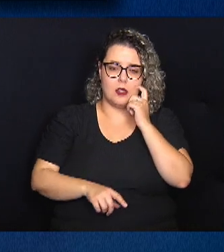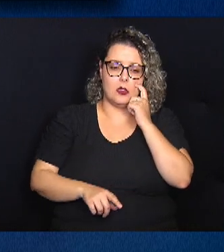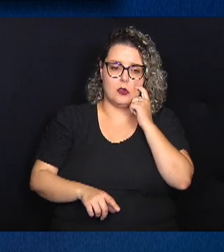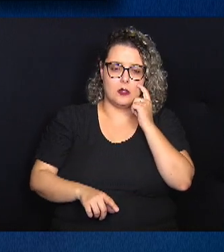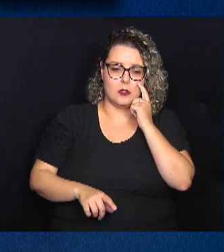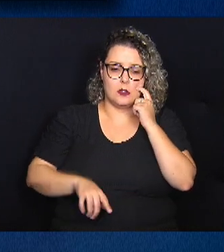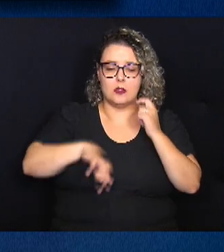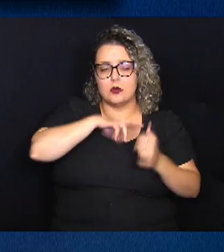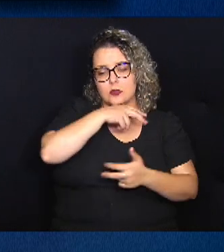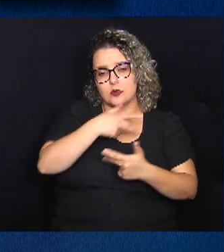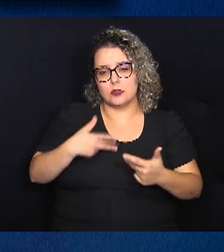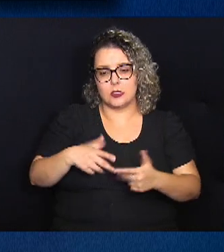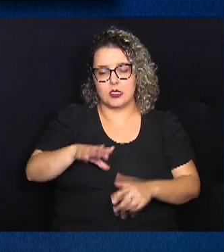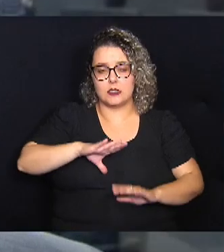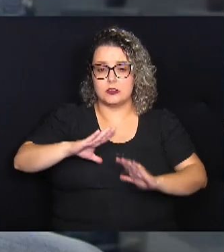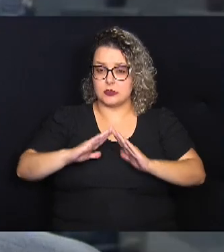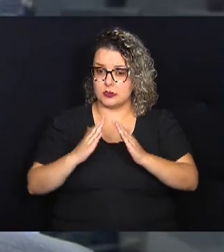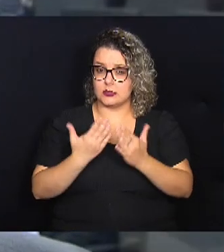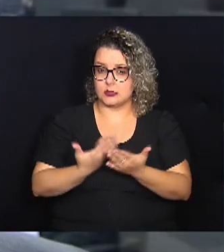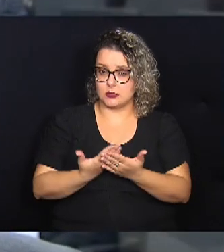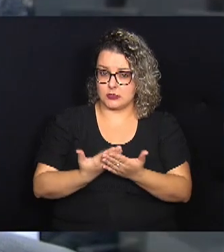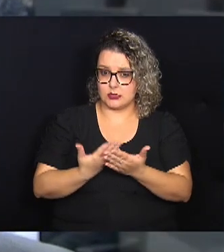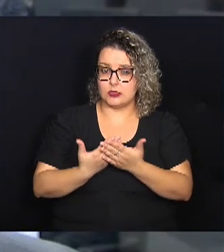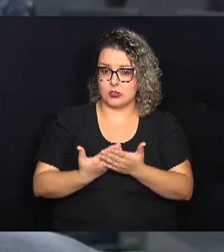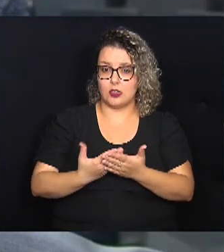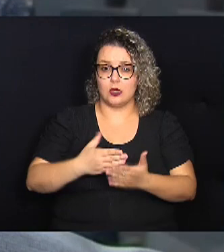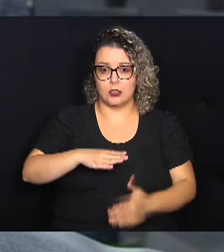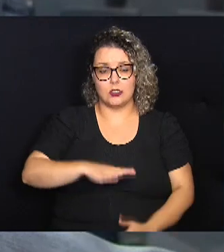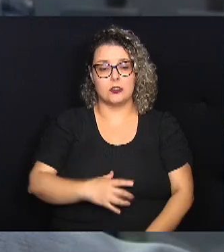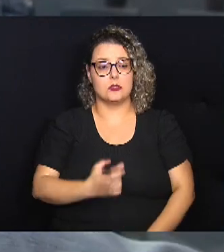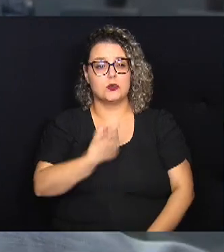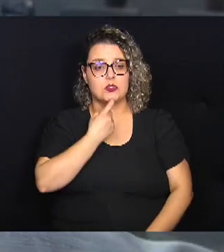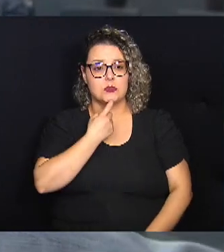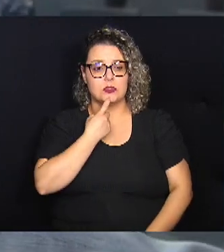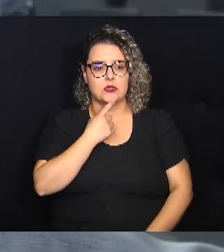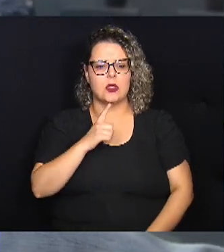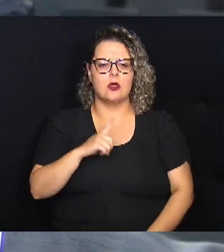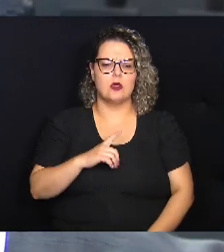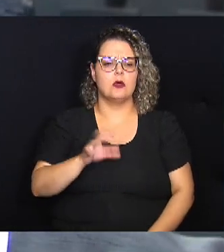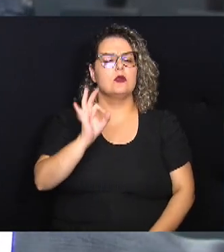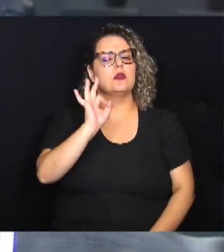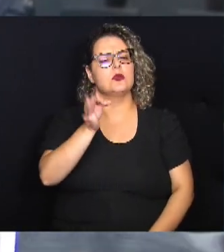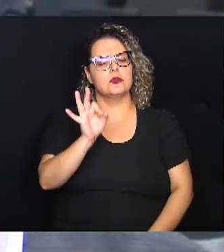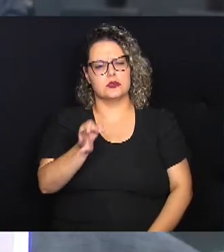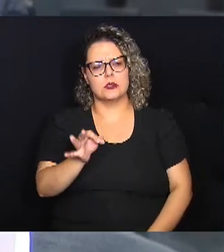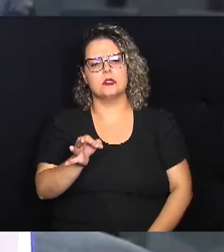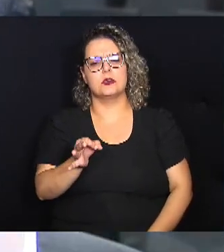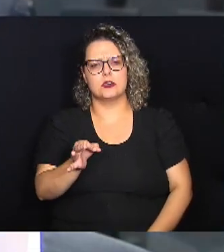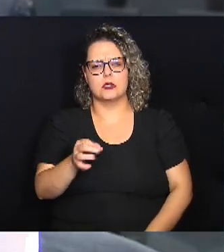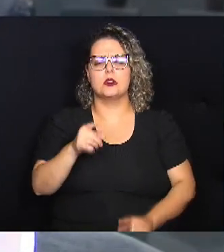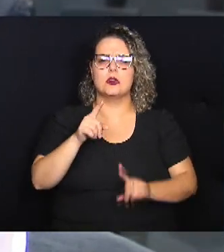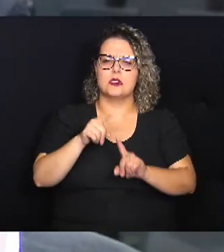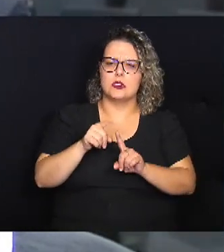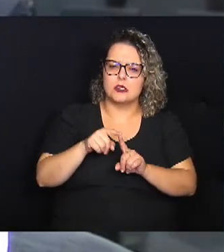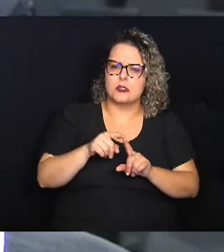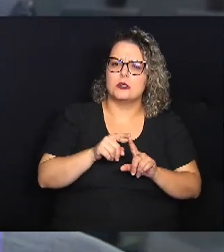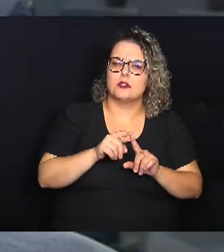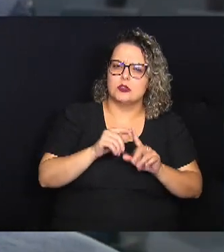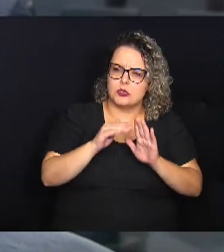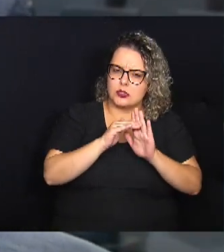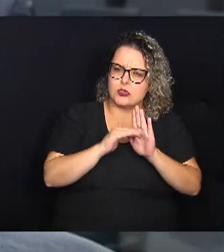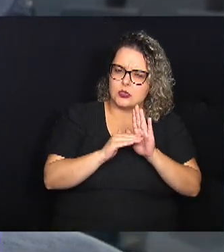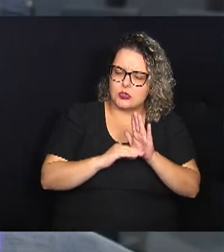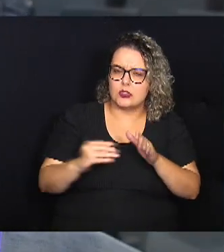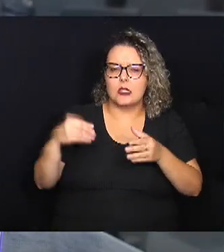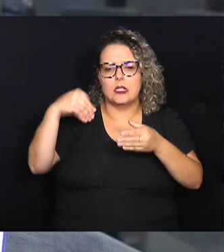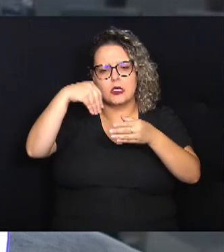escolas municipais de Campinas. Eu tenho certeza que esse tipo de programa que será inserido